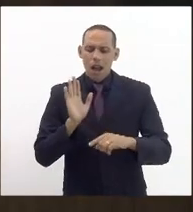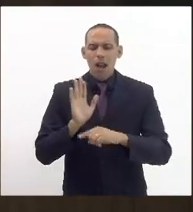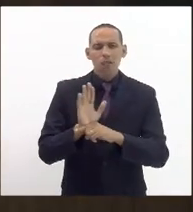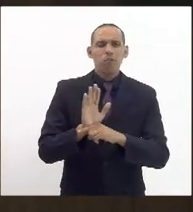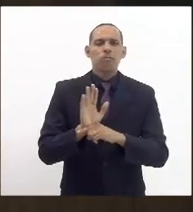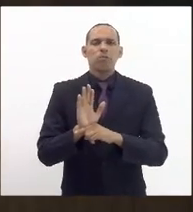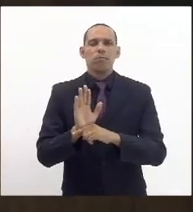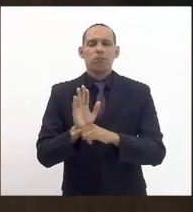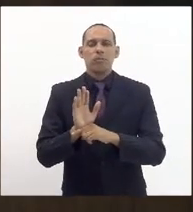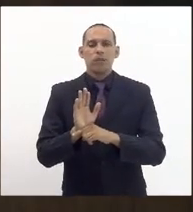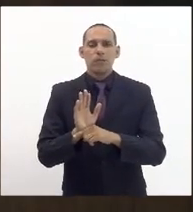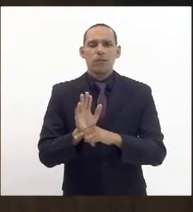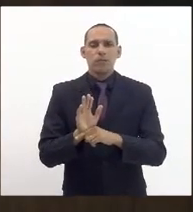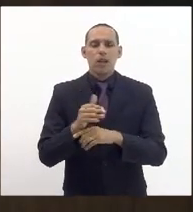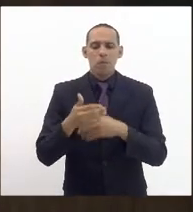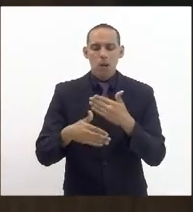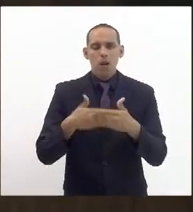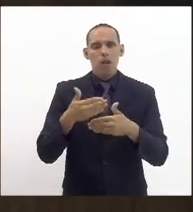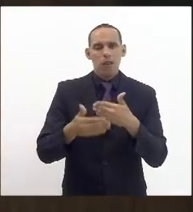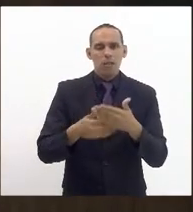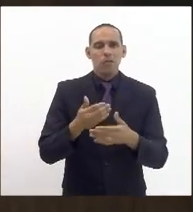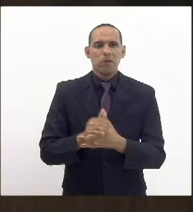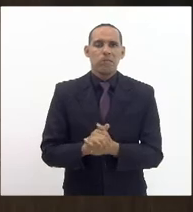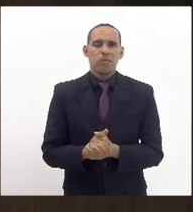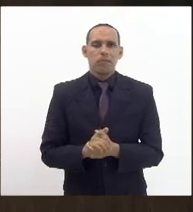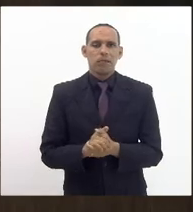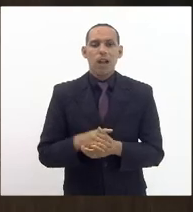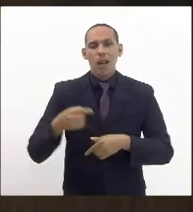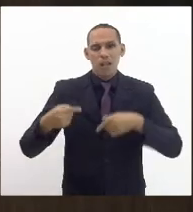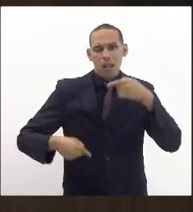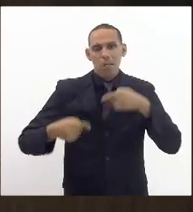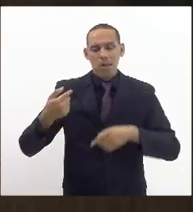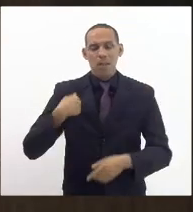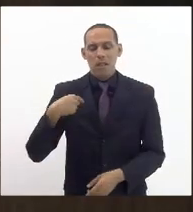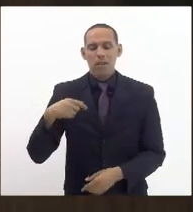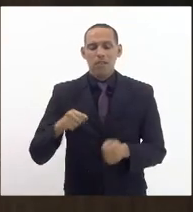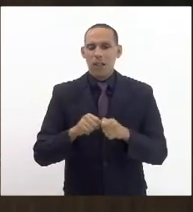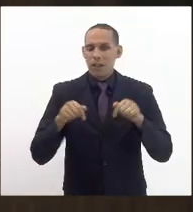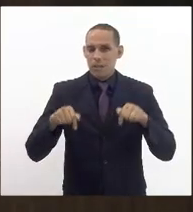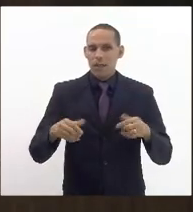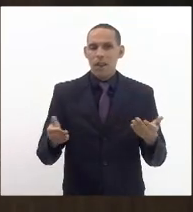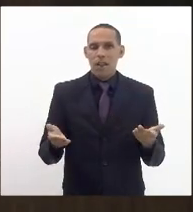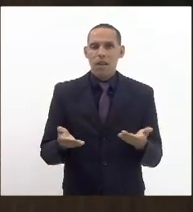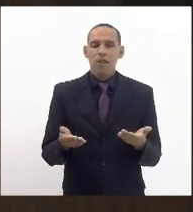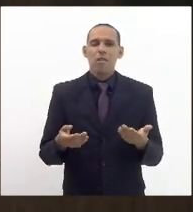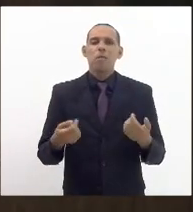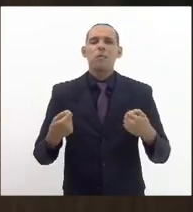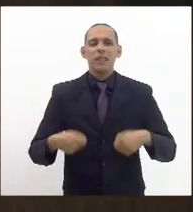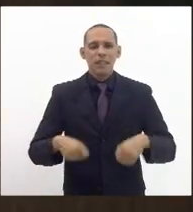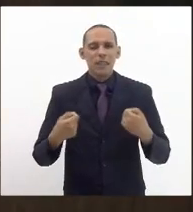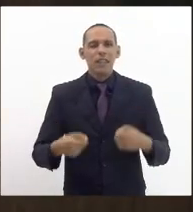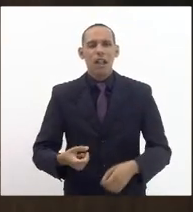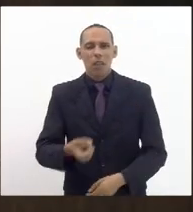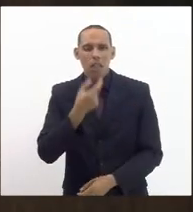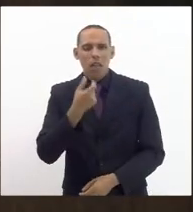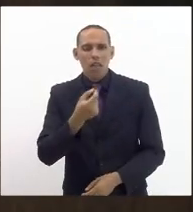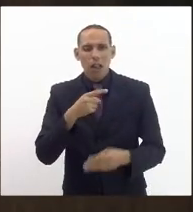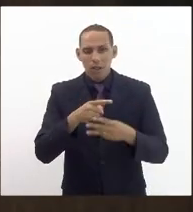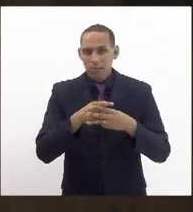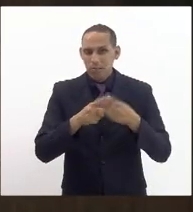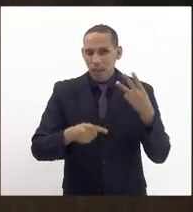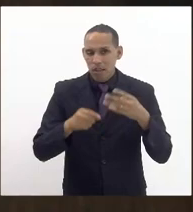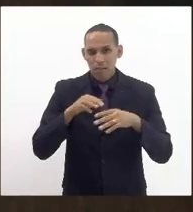favoreçam todo esse processo aqui de debate que eu fiz aqui. Tem que ser a medicação nas três